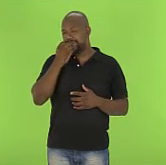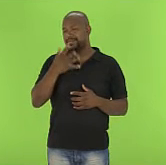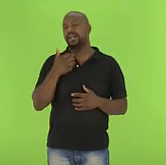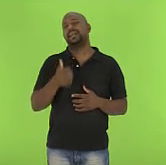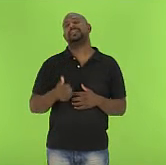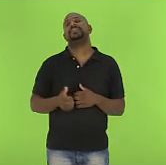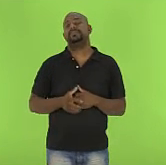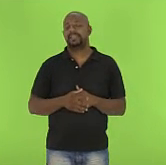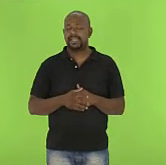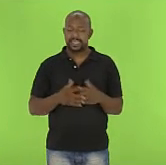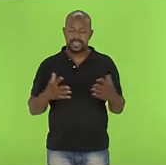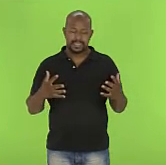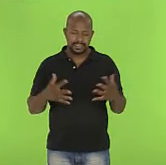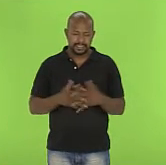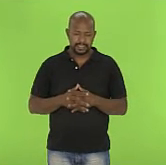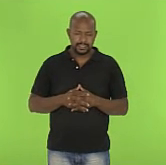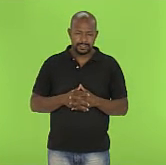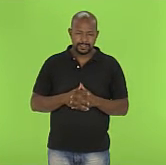interessante pra caramba.